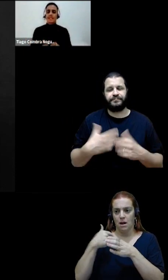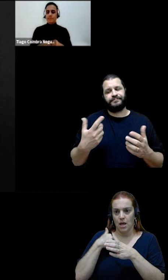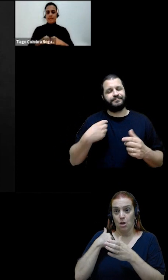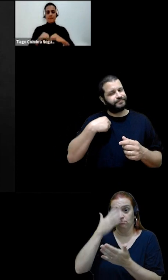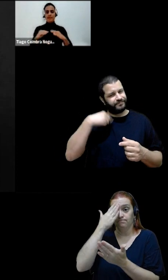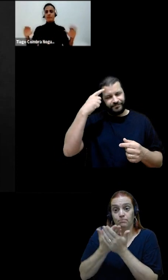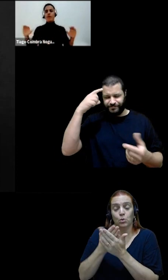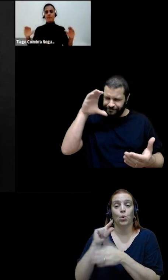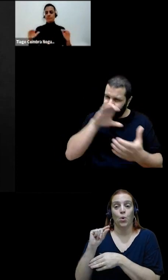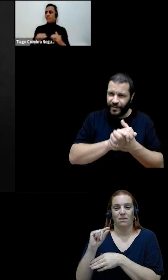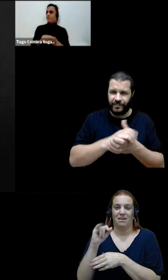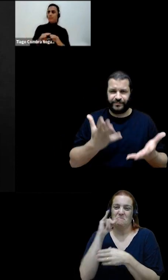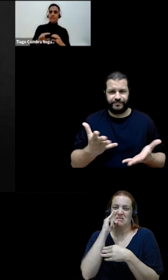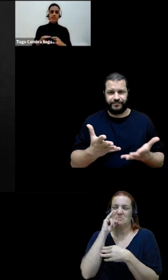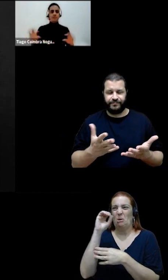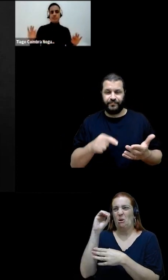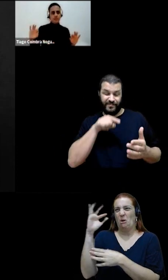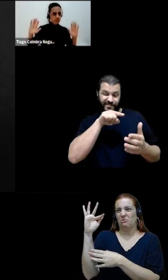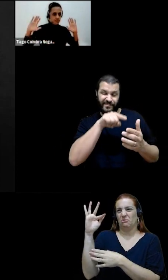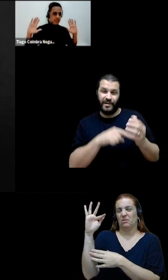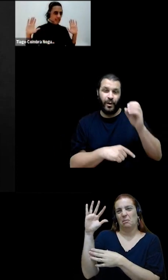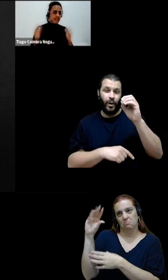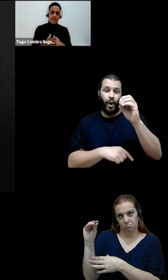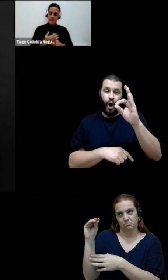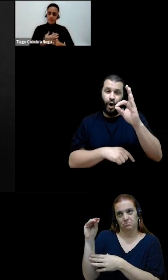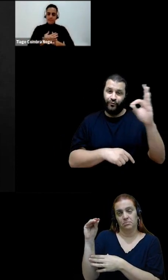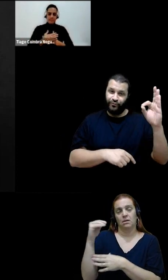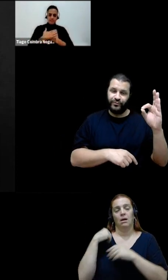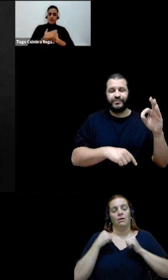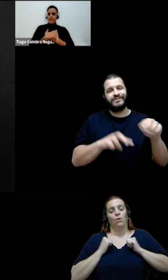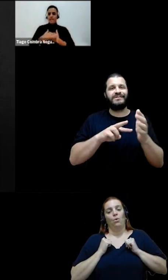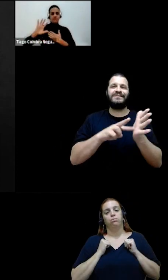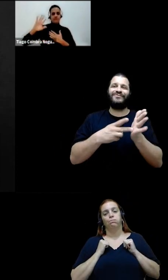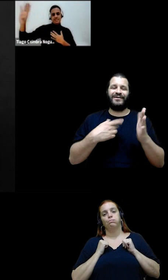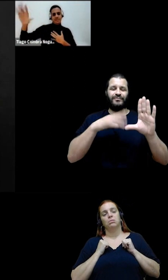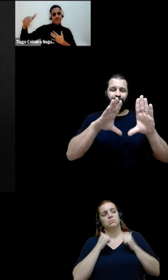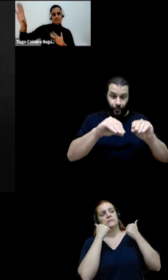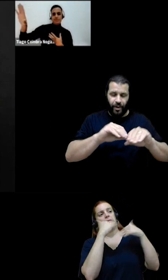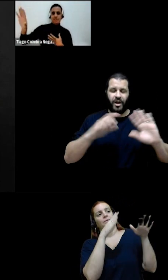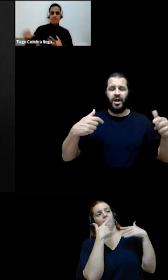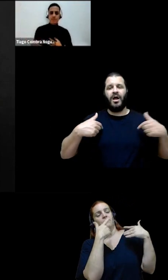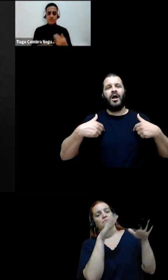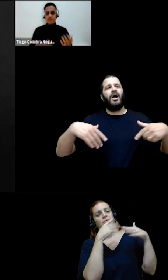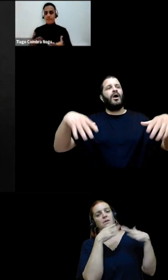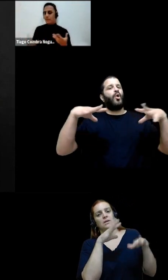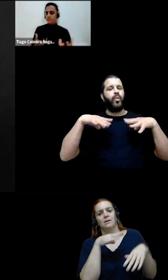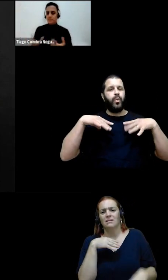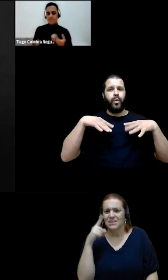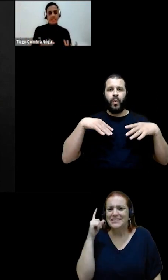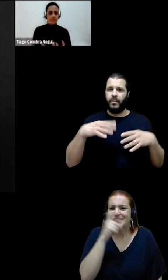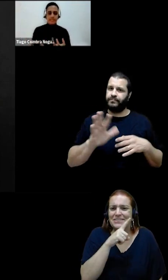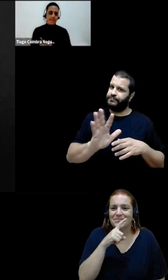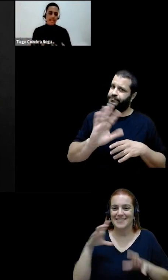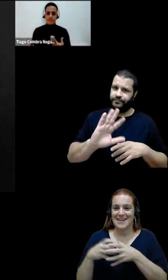trabalho em equipe, que é o momento off, que é o momento meus 20 minutos ali, é o momento que é só meu, você se vira nos seus 20 minutos, é muito